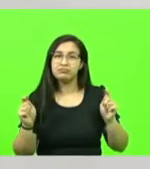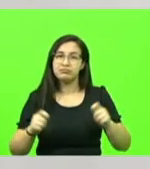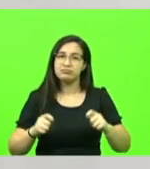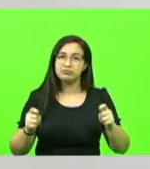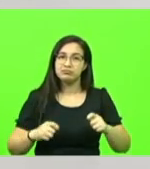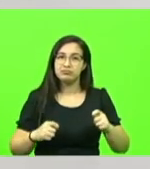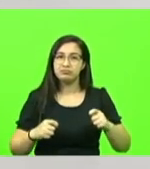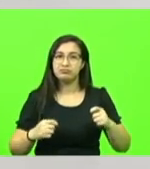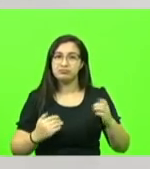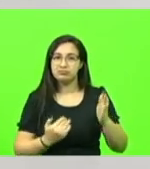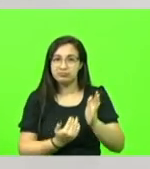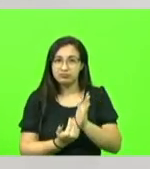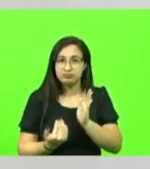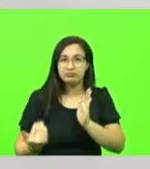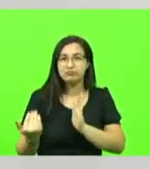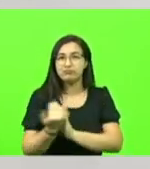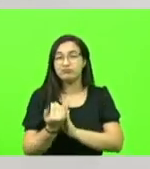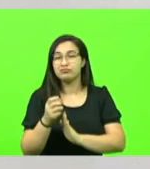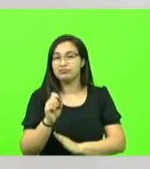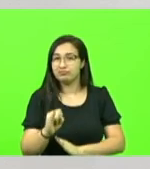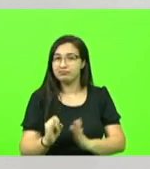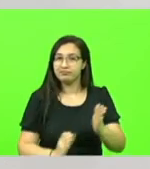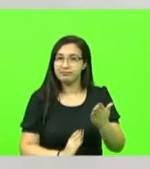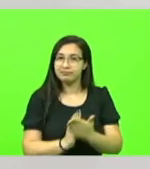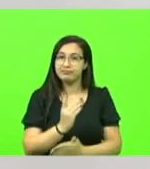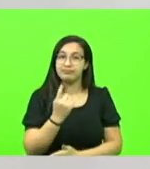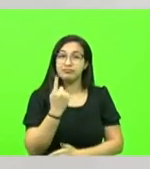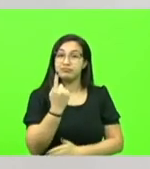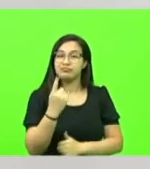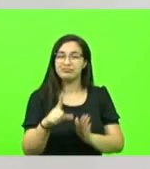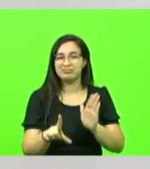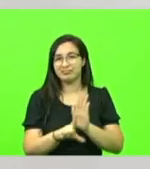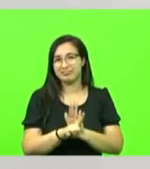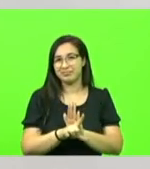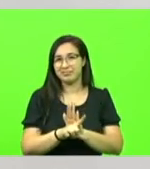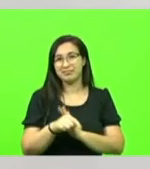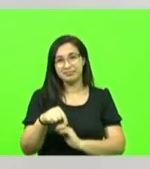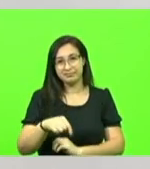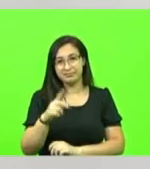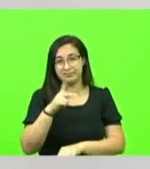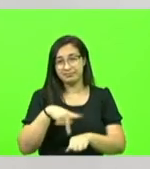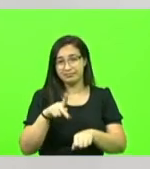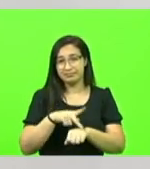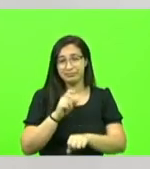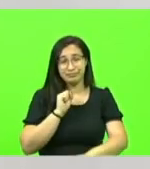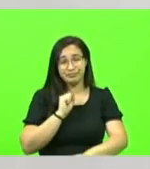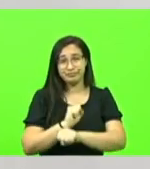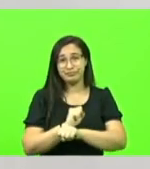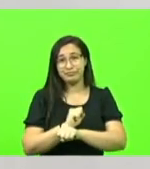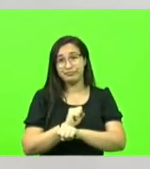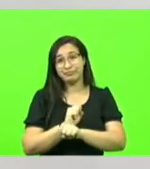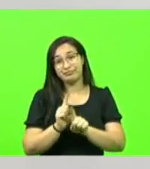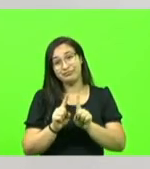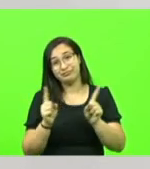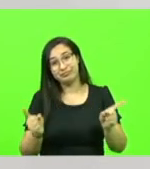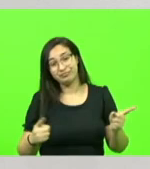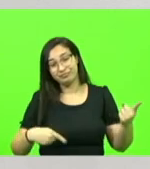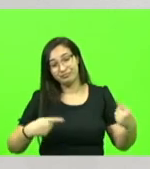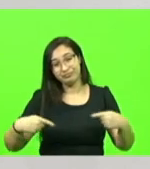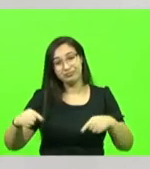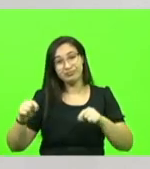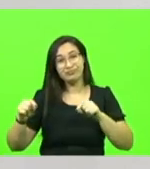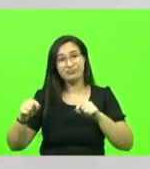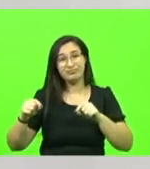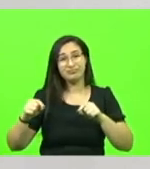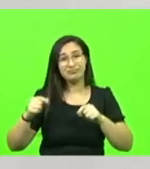ao ano, aprovando uma lei em um país que está estagnado. Mas nós não fazemos isso, discutimos outras coisas,